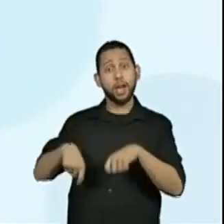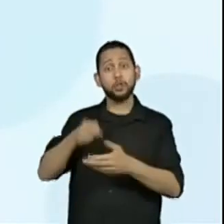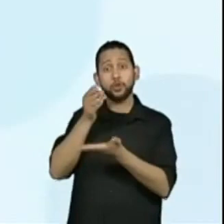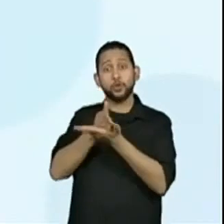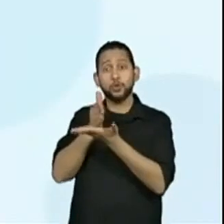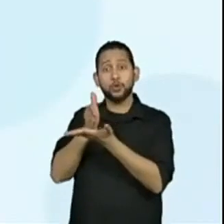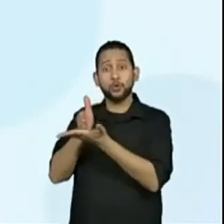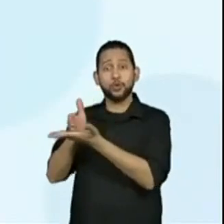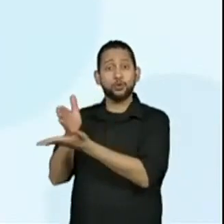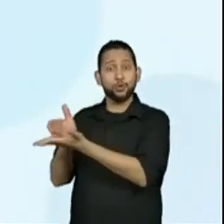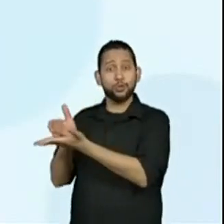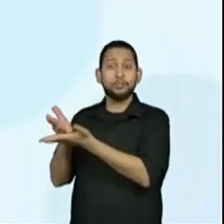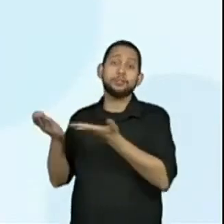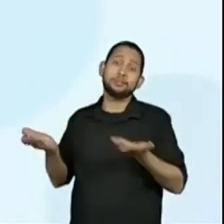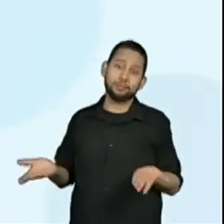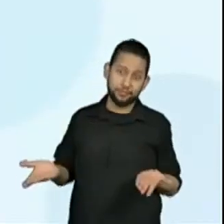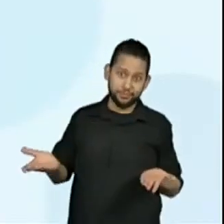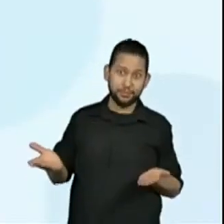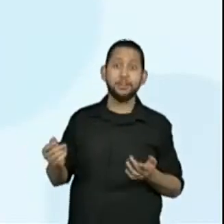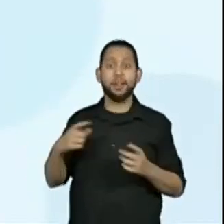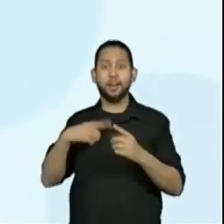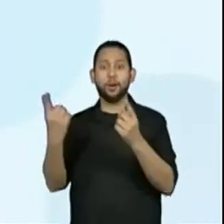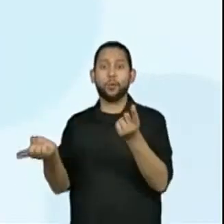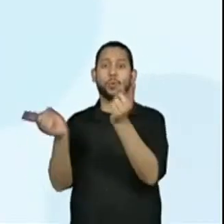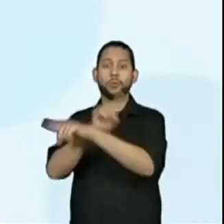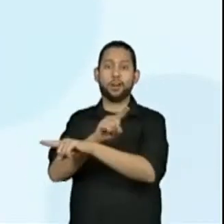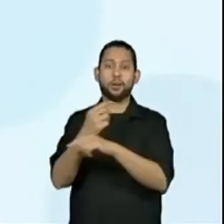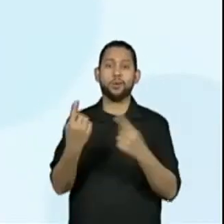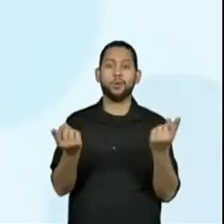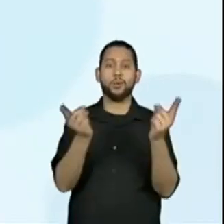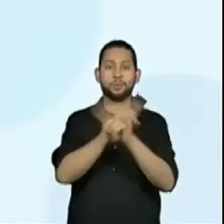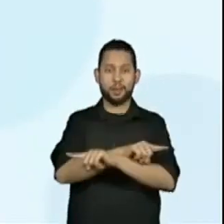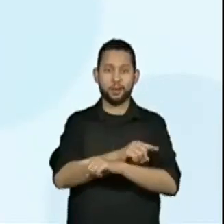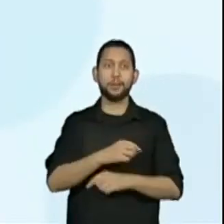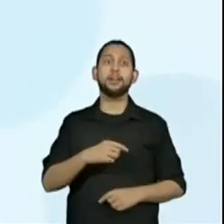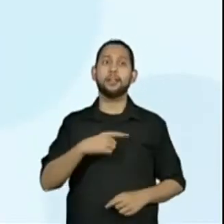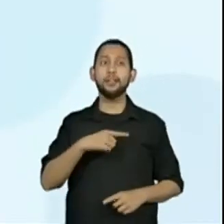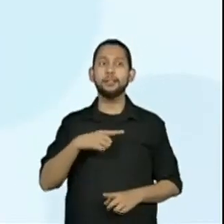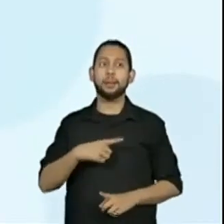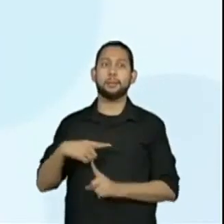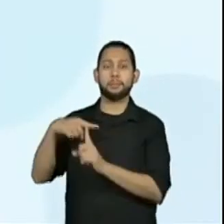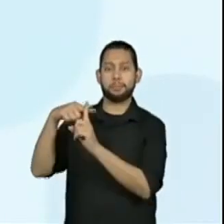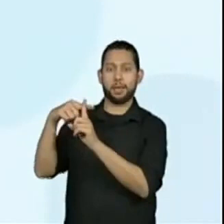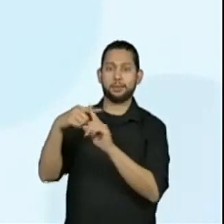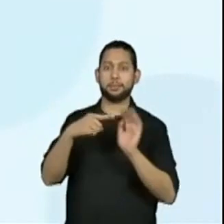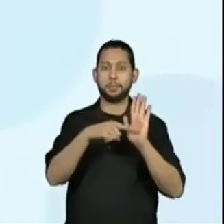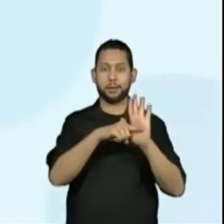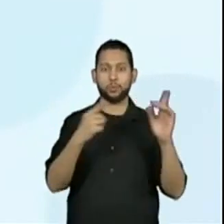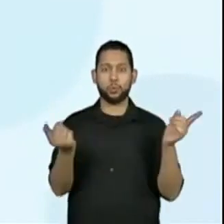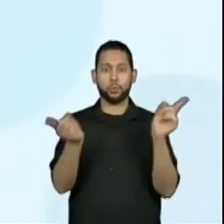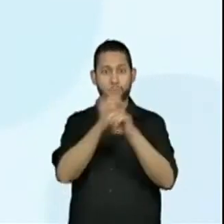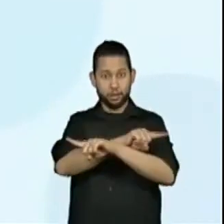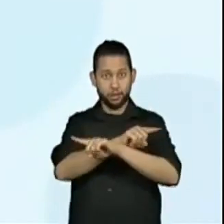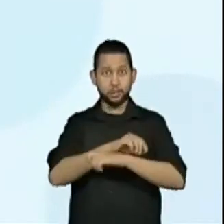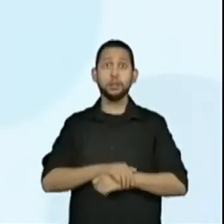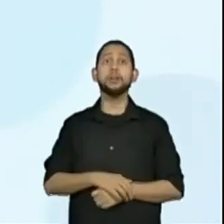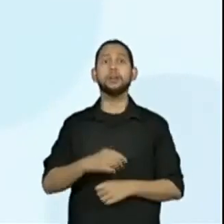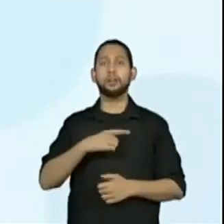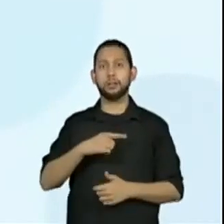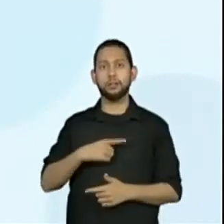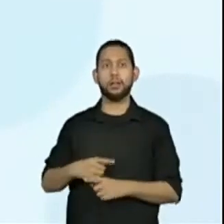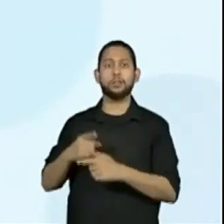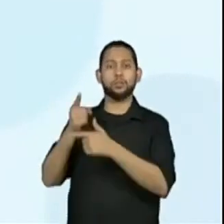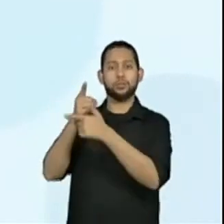divisão. E vice-versa, da divisão é a multiplicação. E aqui nós temos o quê? Dois exemplos disso,